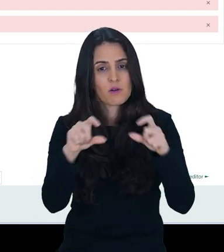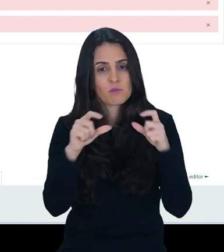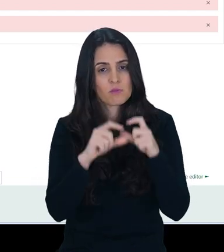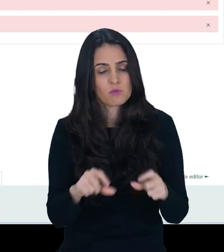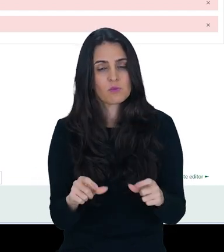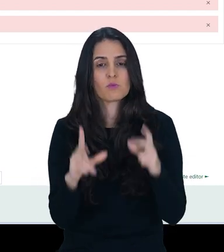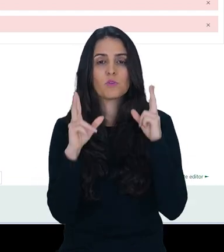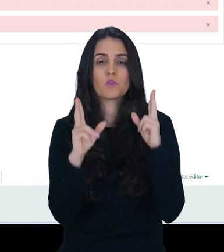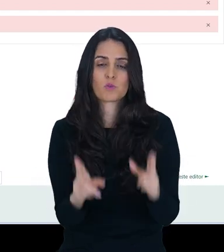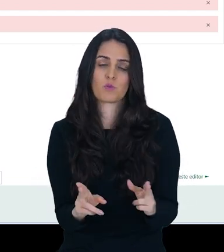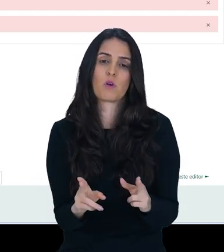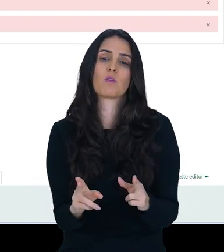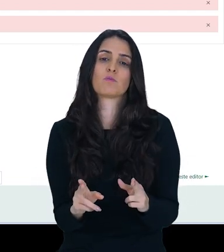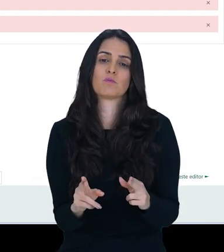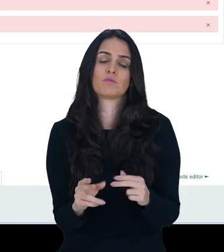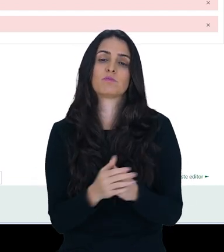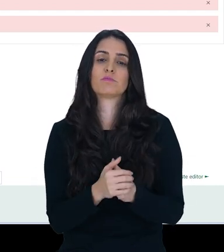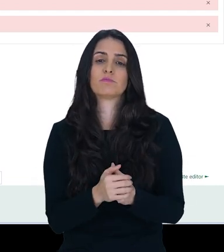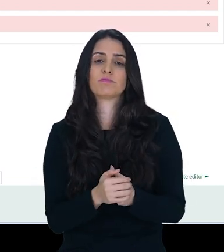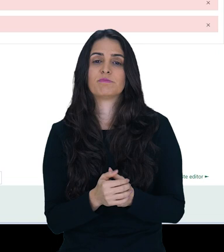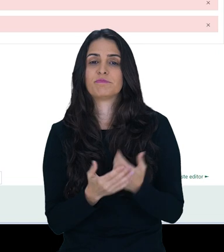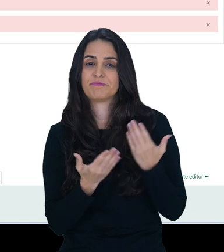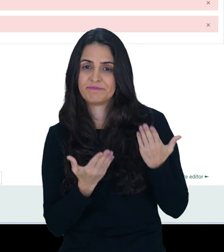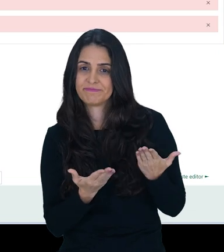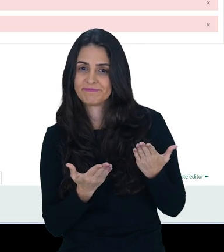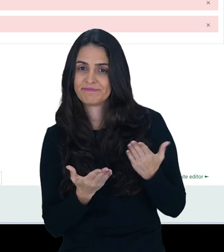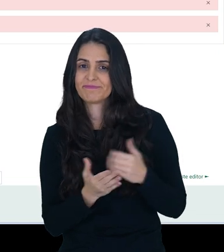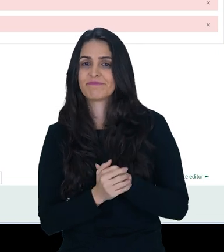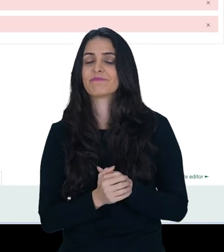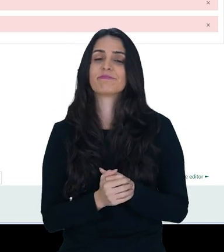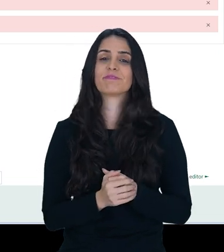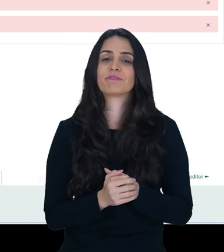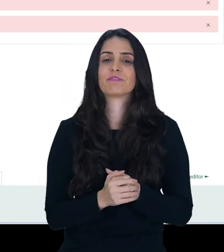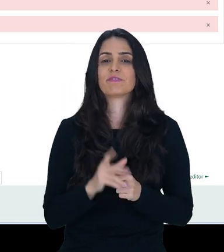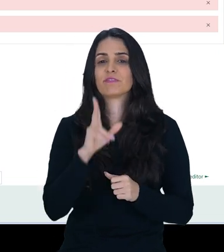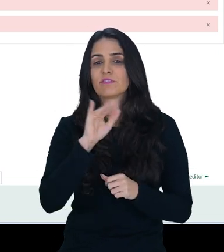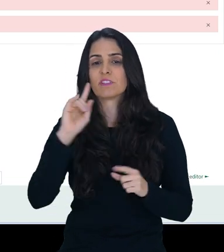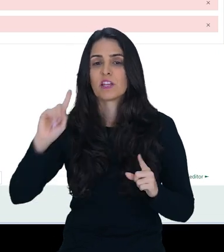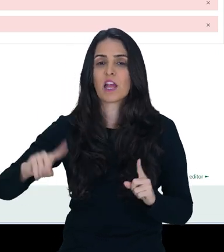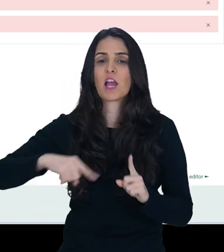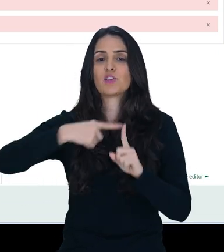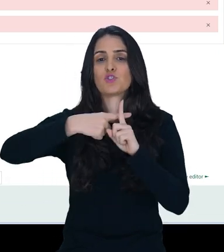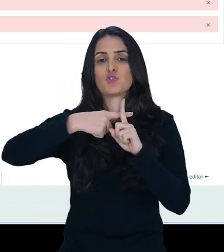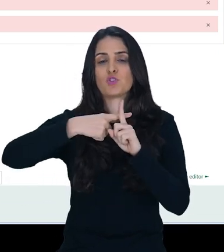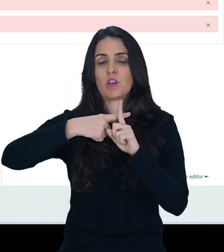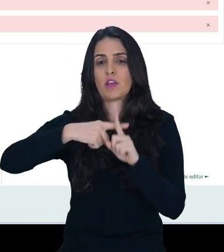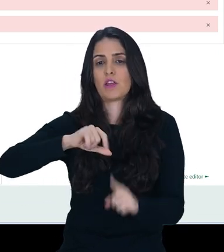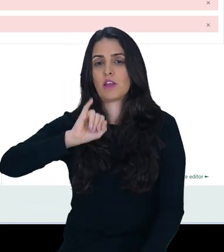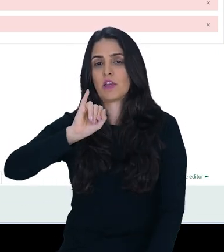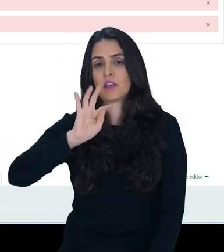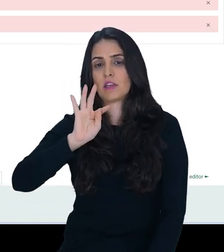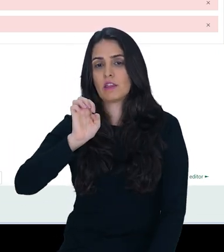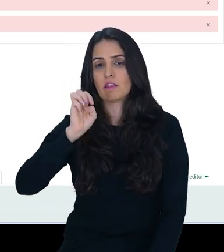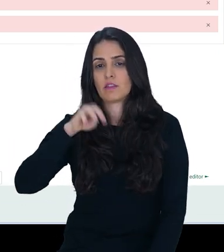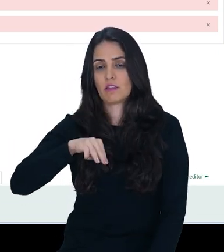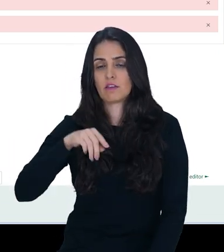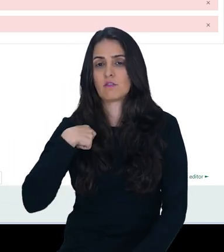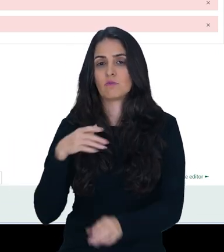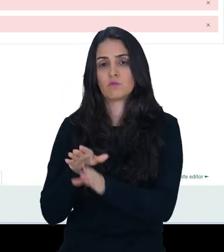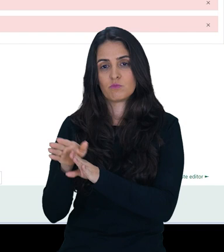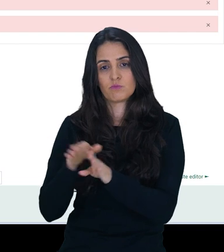lista e tem um único busca e adicionar um item então eu vou adicionar um item importante que você também